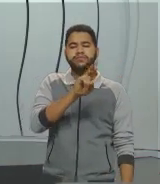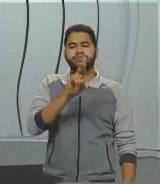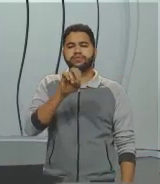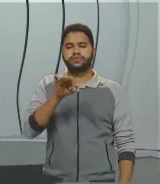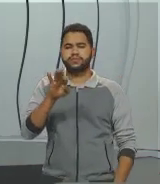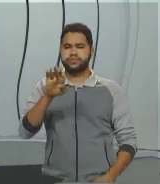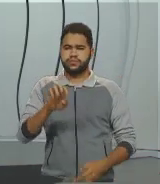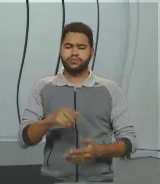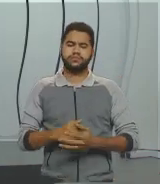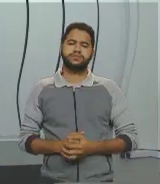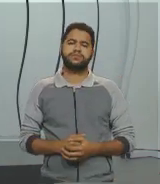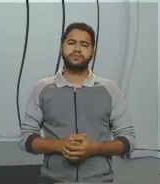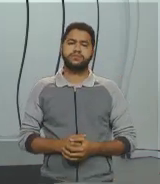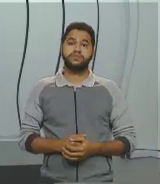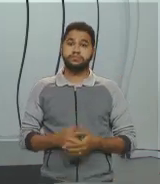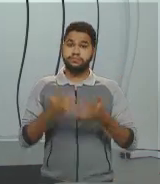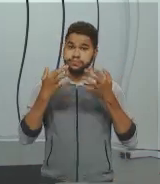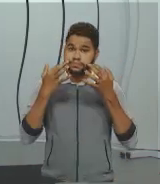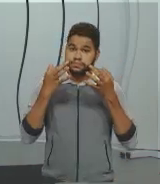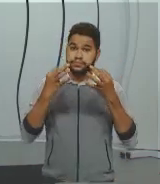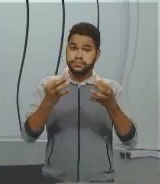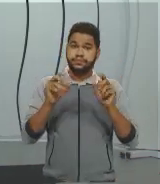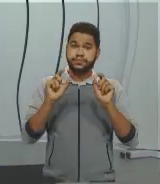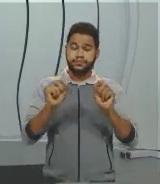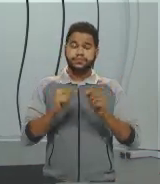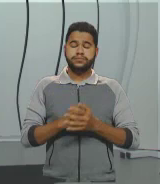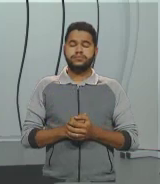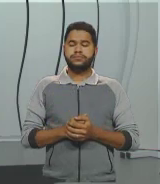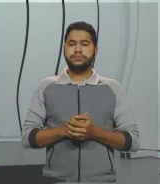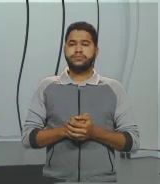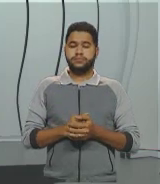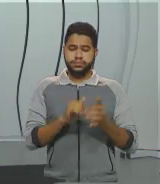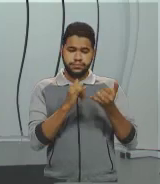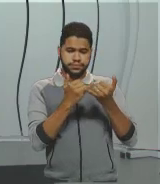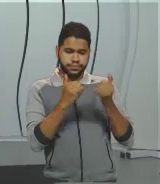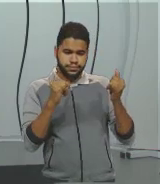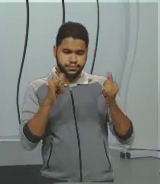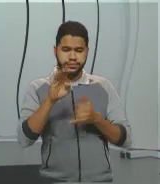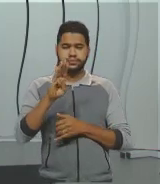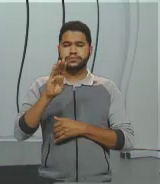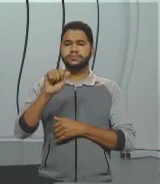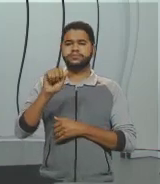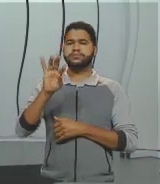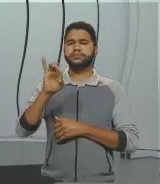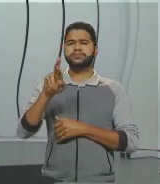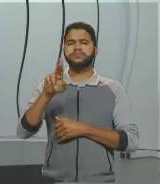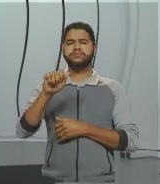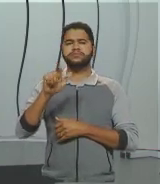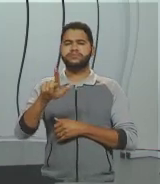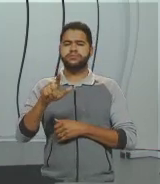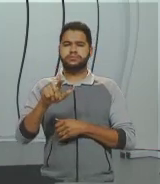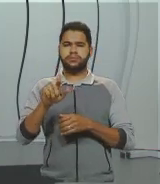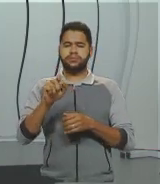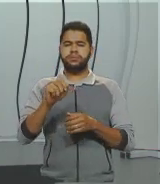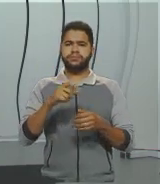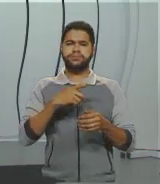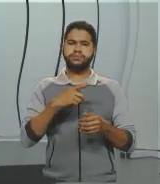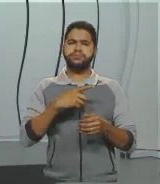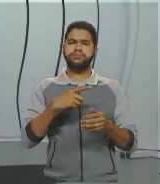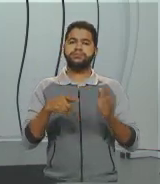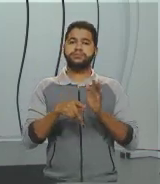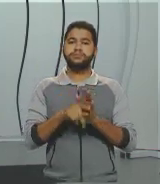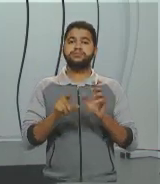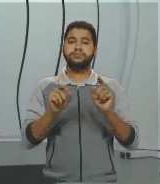Notem que a bateria, ela estabelece uma diferença de potencial. E essa diferença de